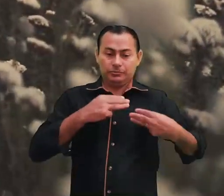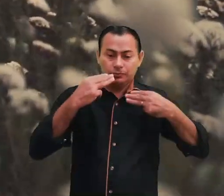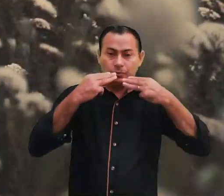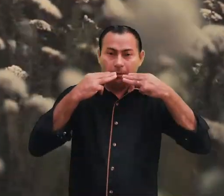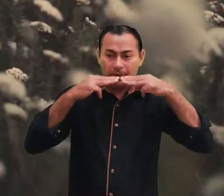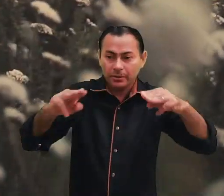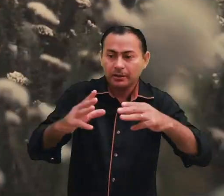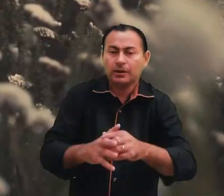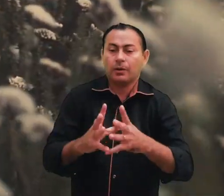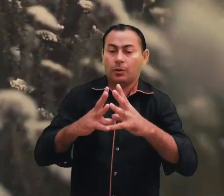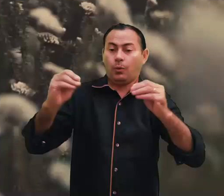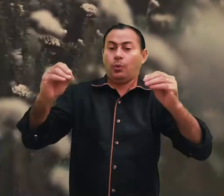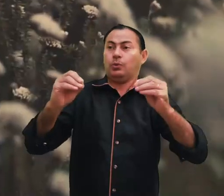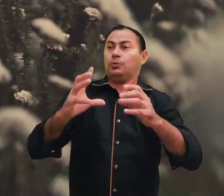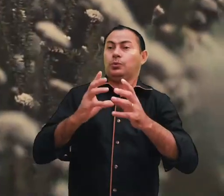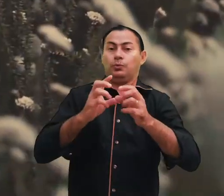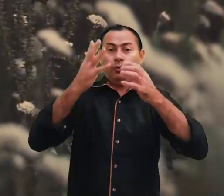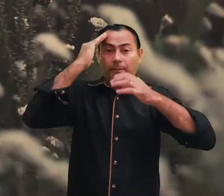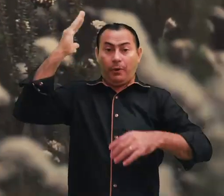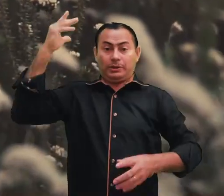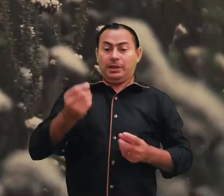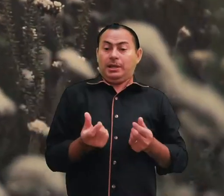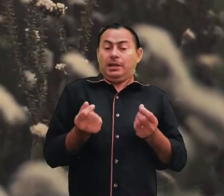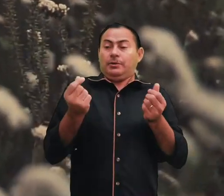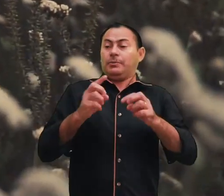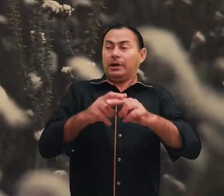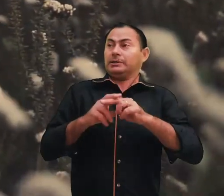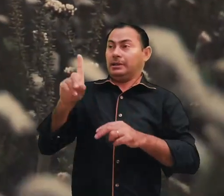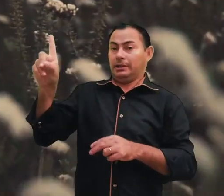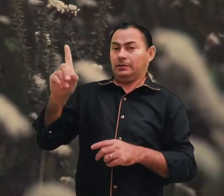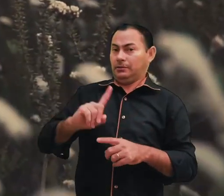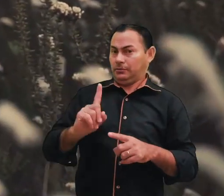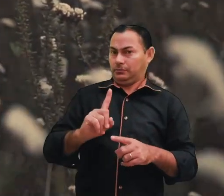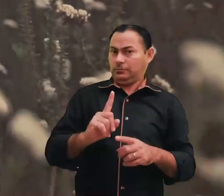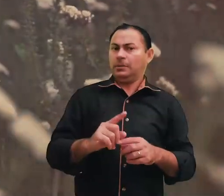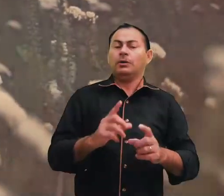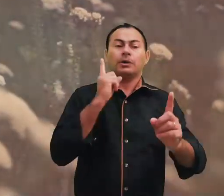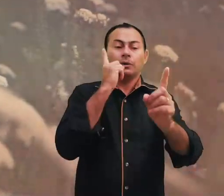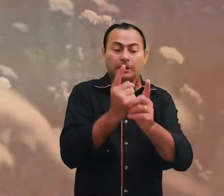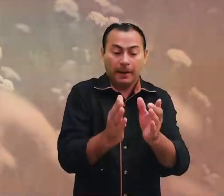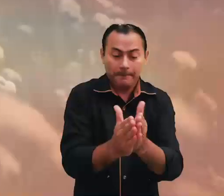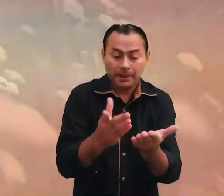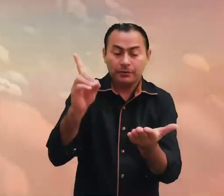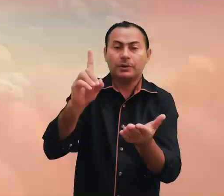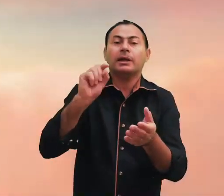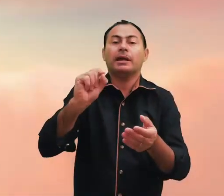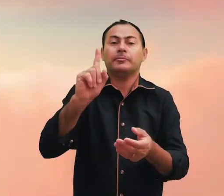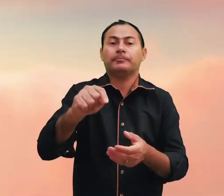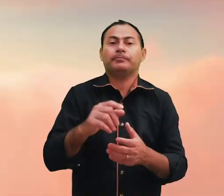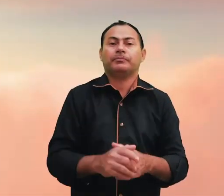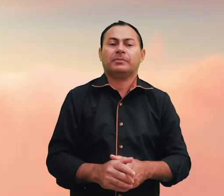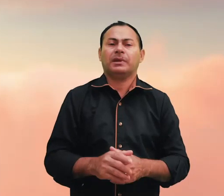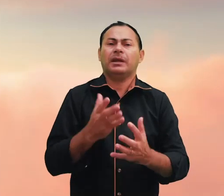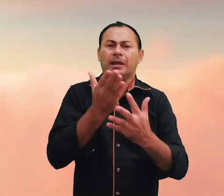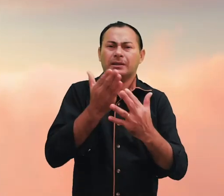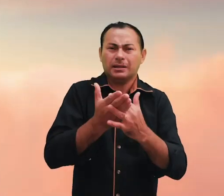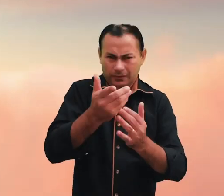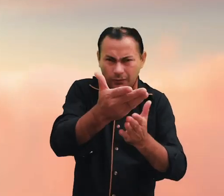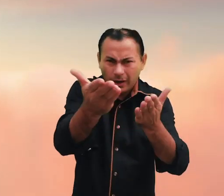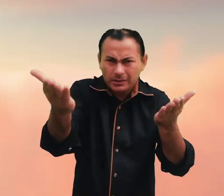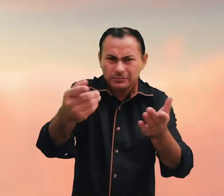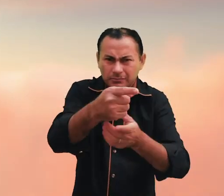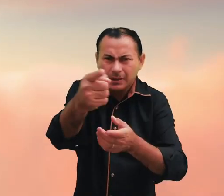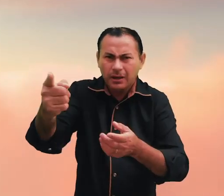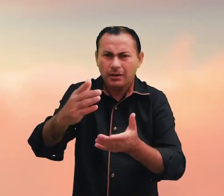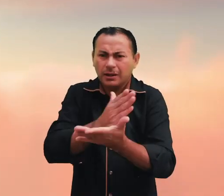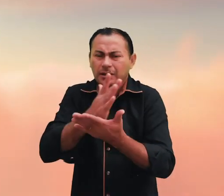tão poderoso que acabaram ficando famosos e ricos por causa dele. O que encontramos na Bíblia é o seguinte: entre vós, há